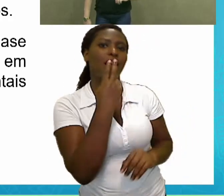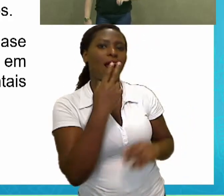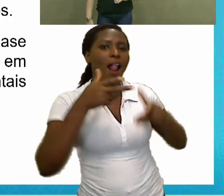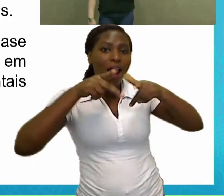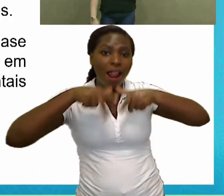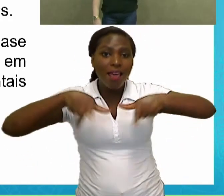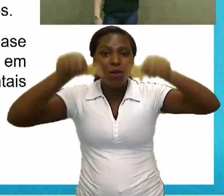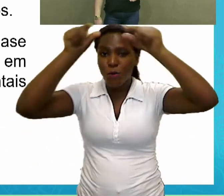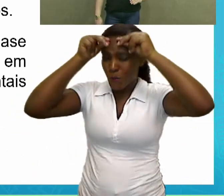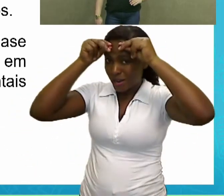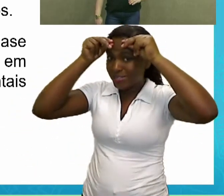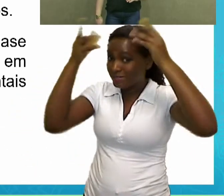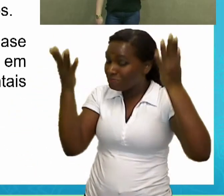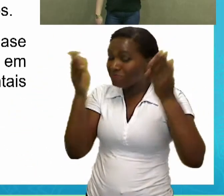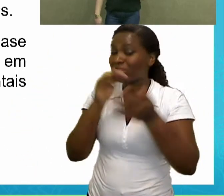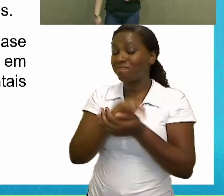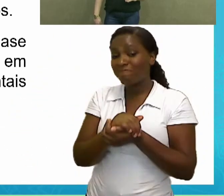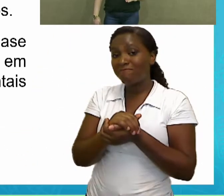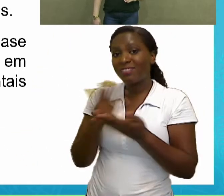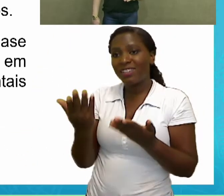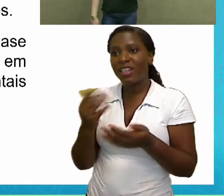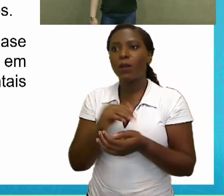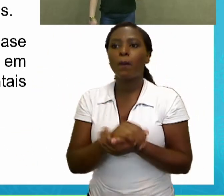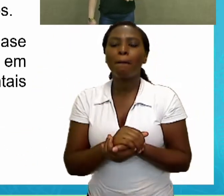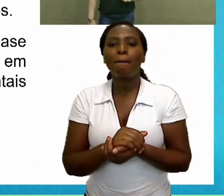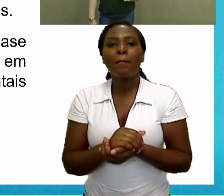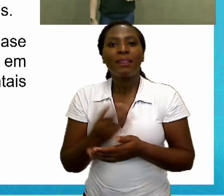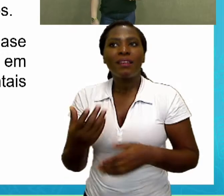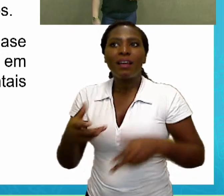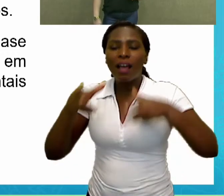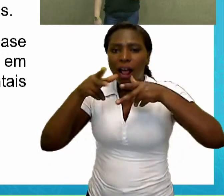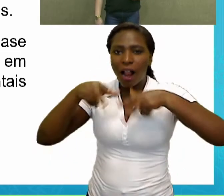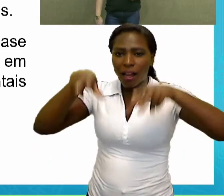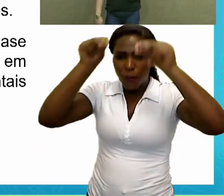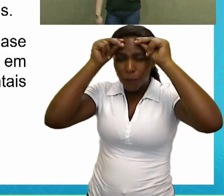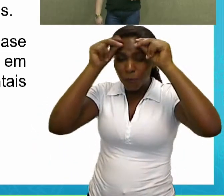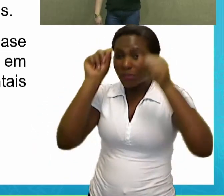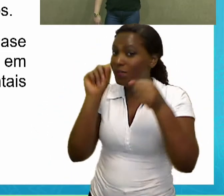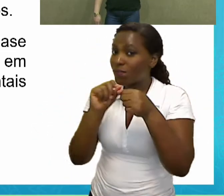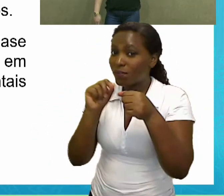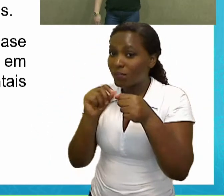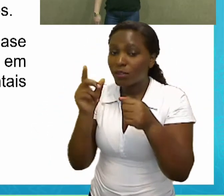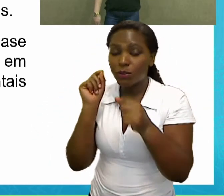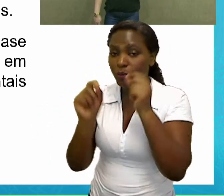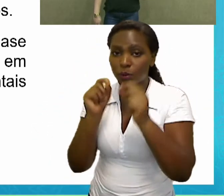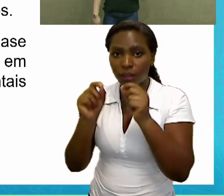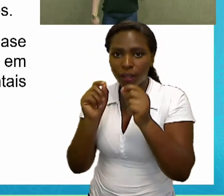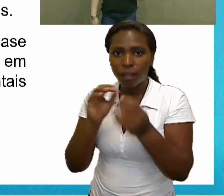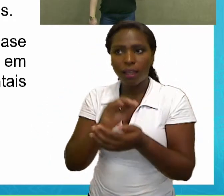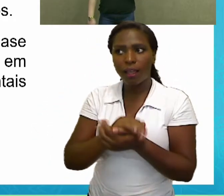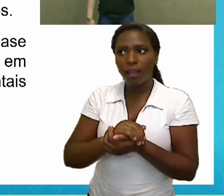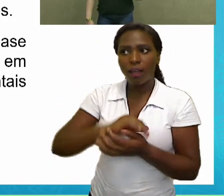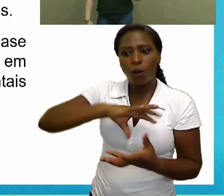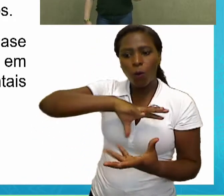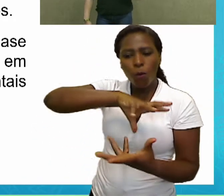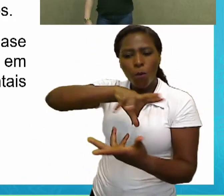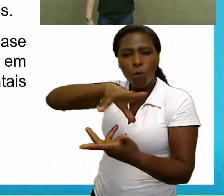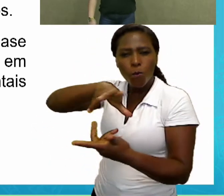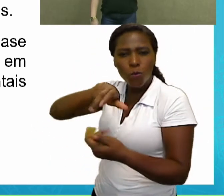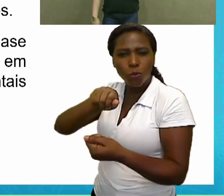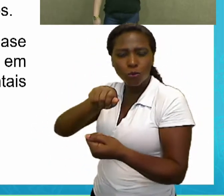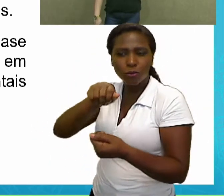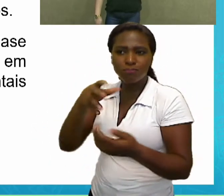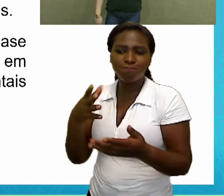o mundo perpetua sua cultura através da escrita. Aliás, cultura